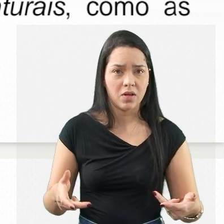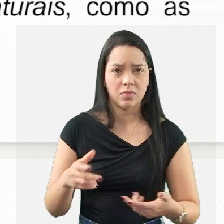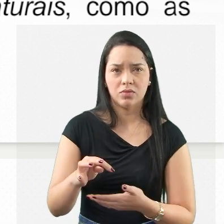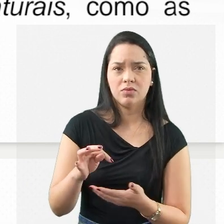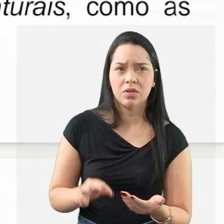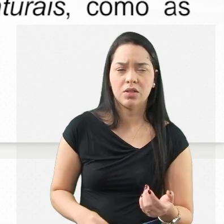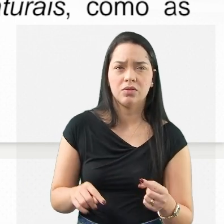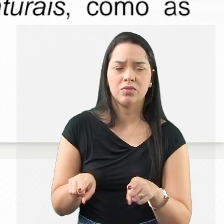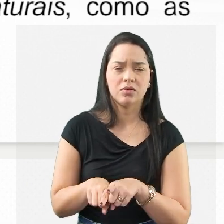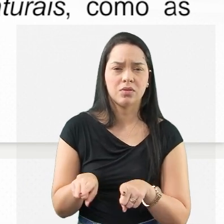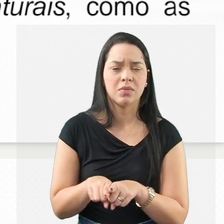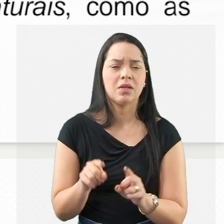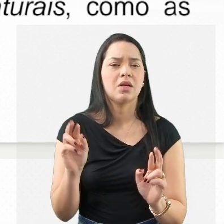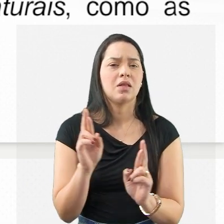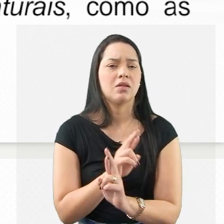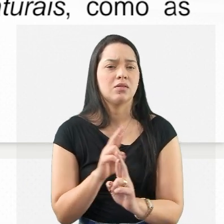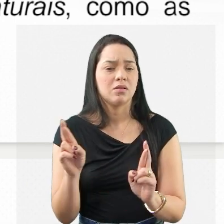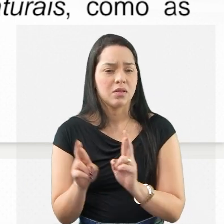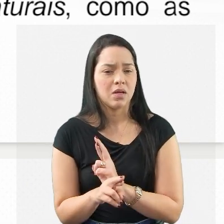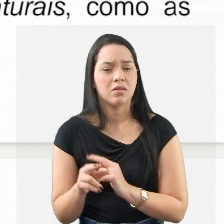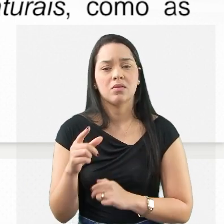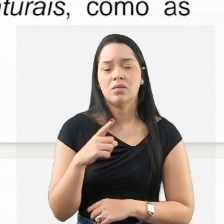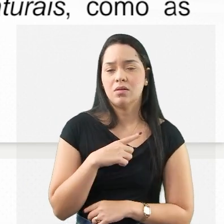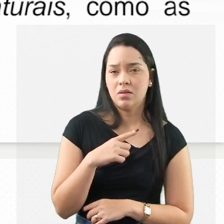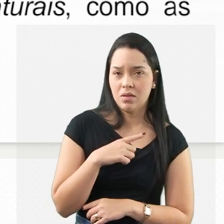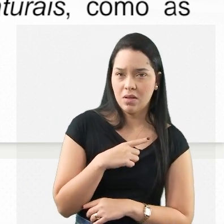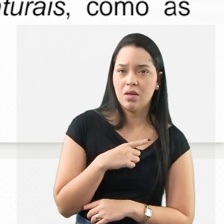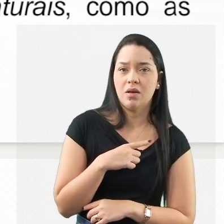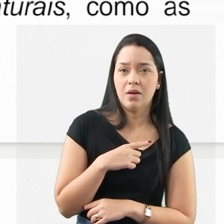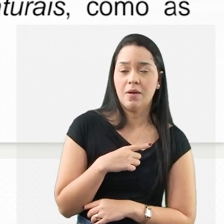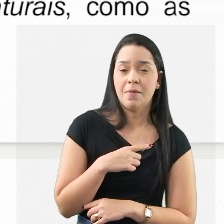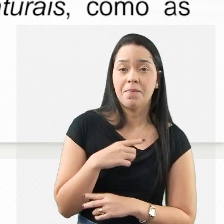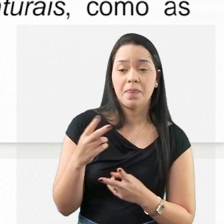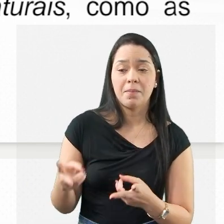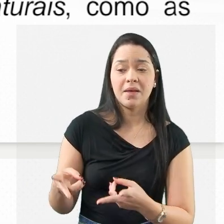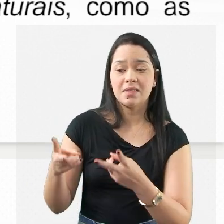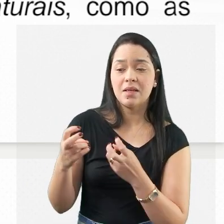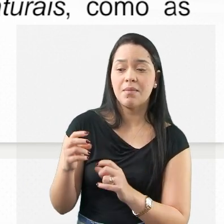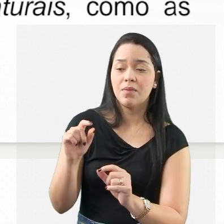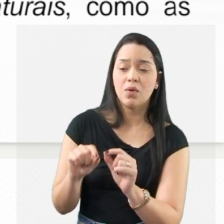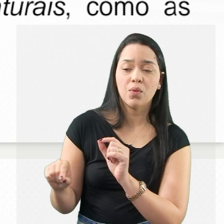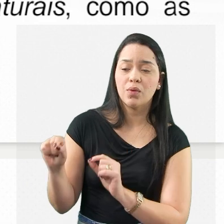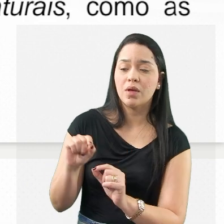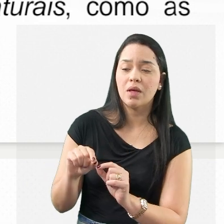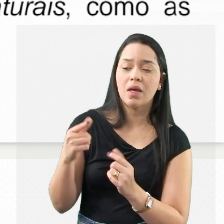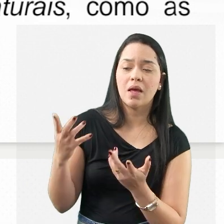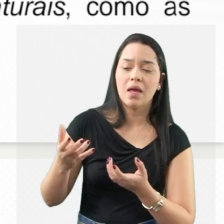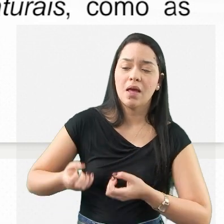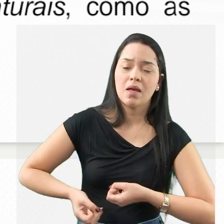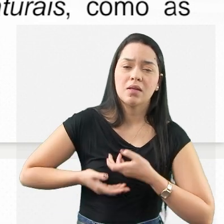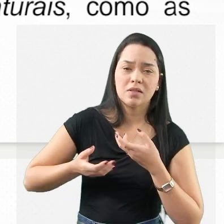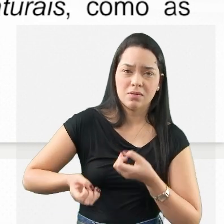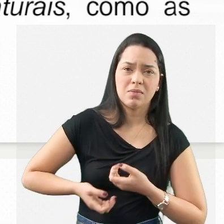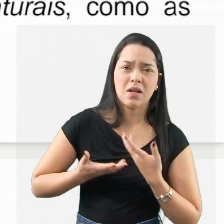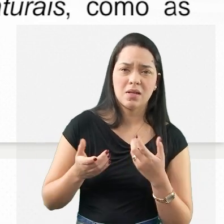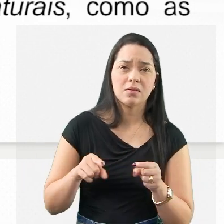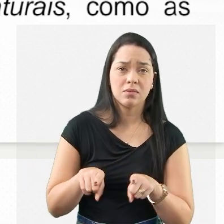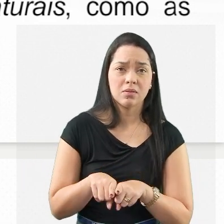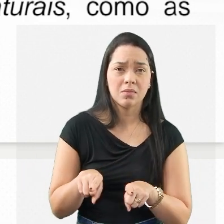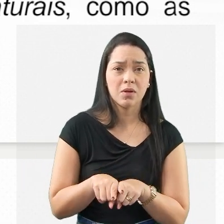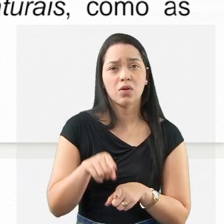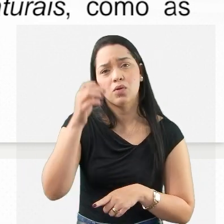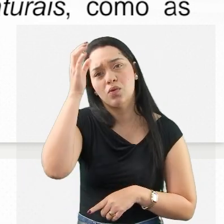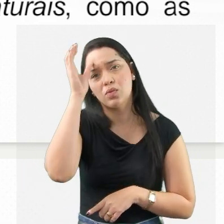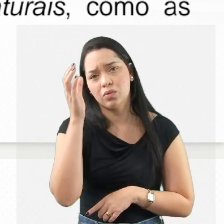textos relacionados ao gênero literário cordel, a gente vai perceber que ele expressa, né? É uma forma de expressão